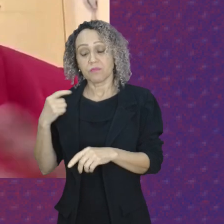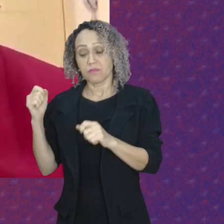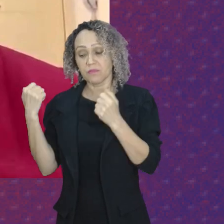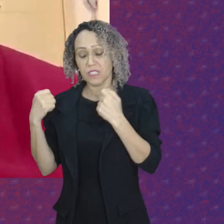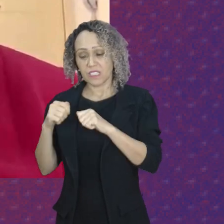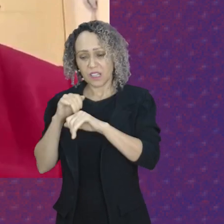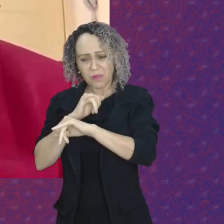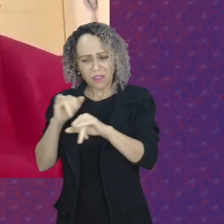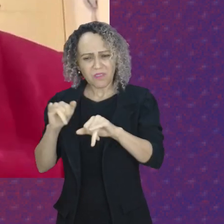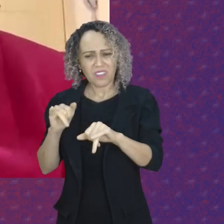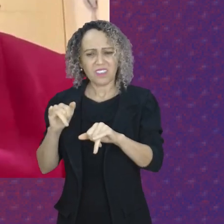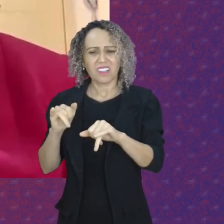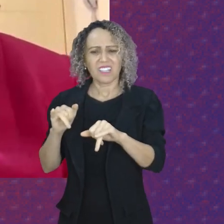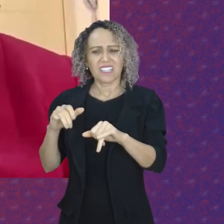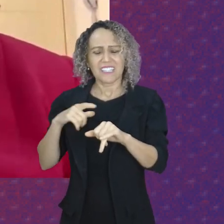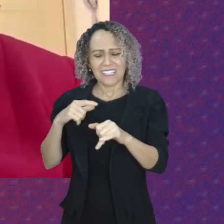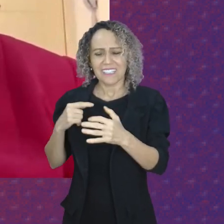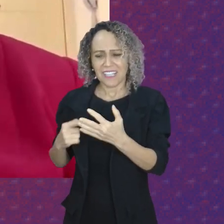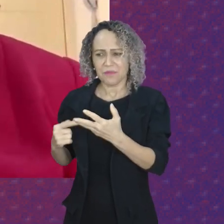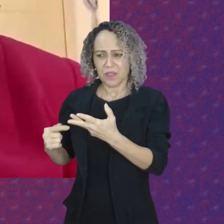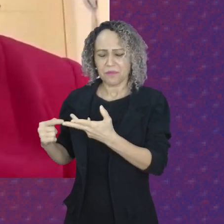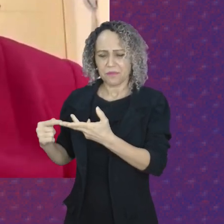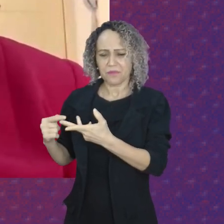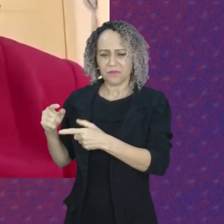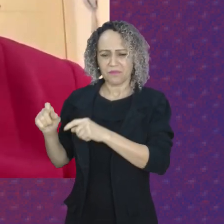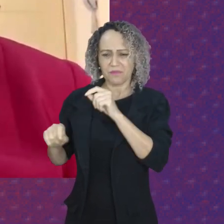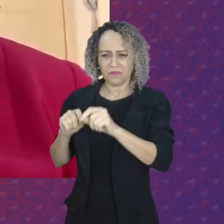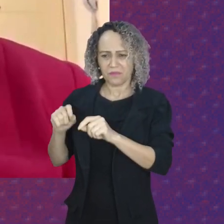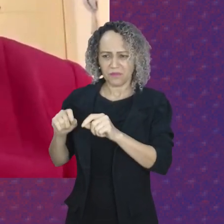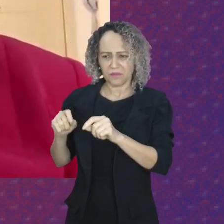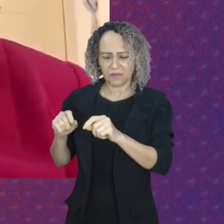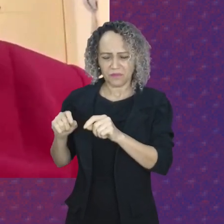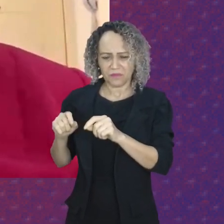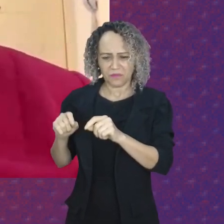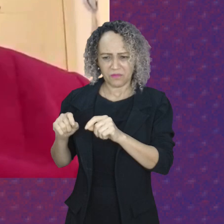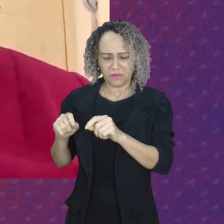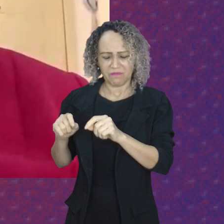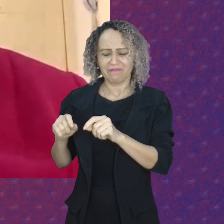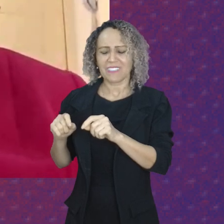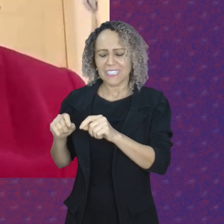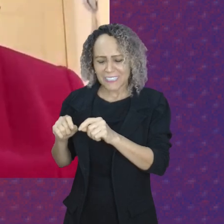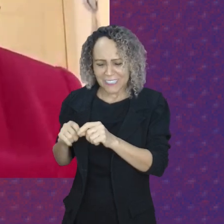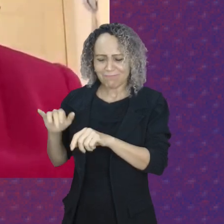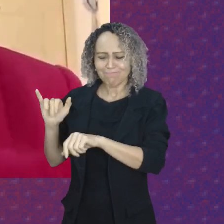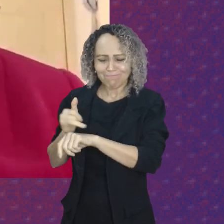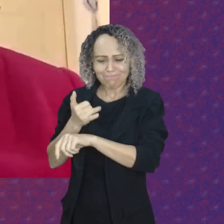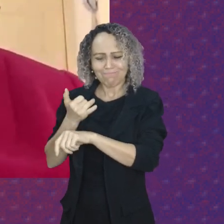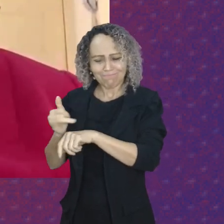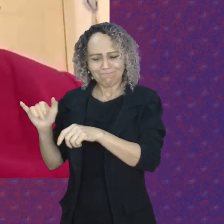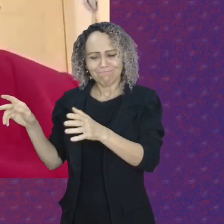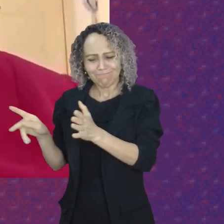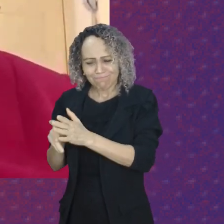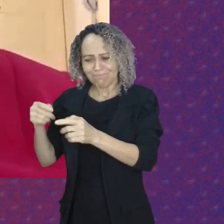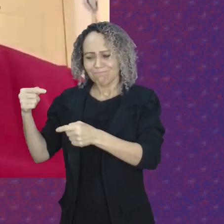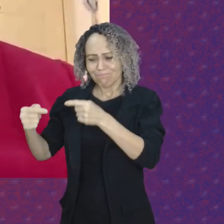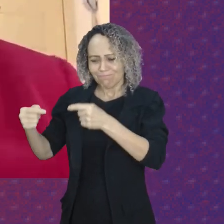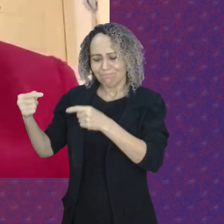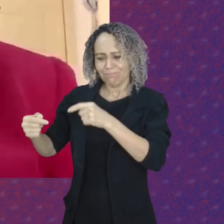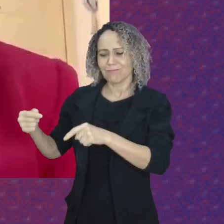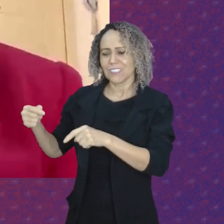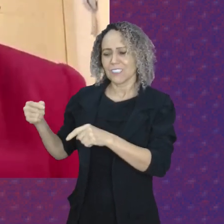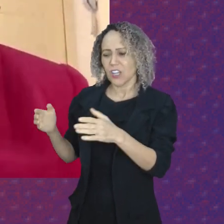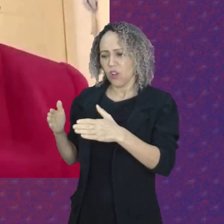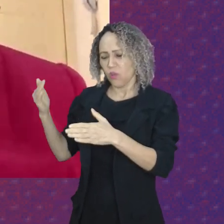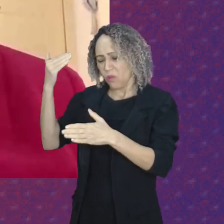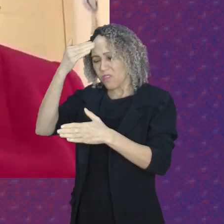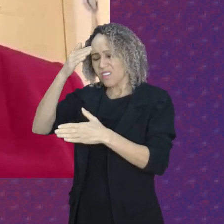ações, de iniciativas que são extremamente prejudiciais e que vai exigir de todos nós, né,